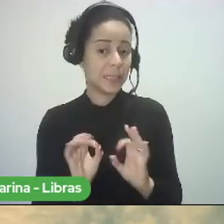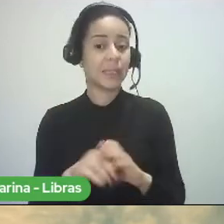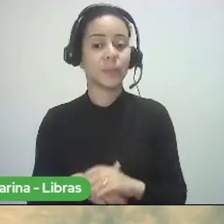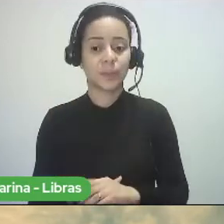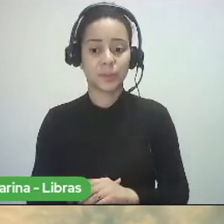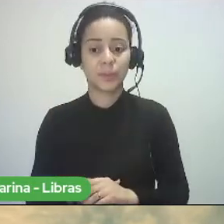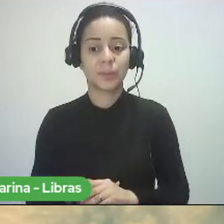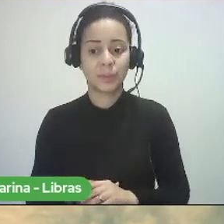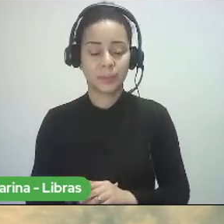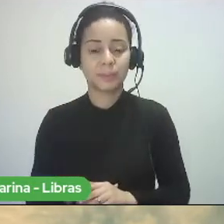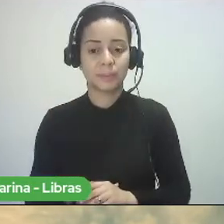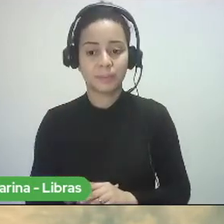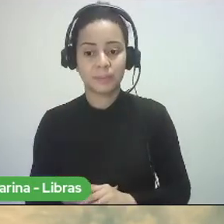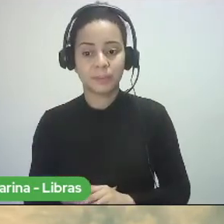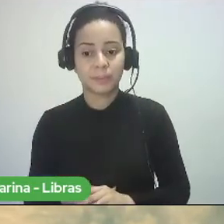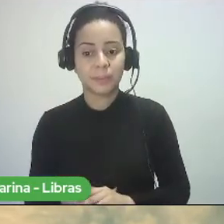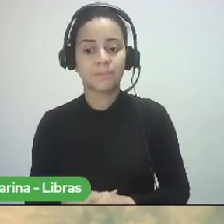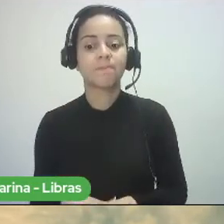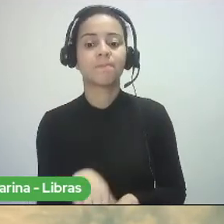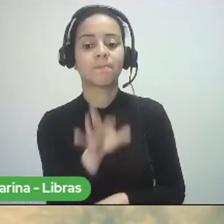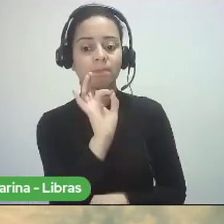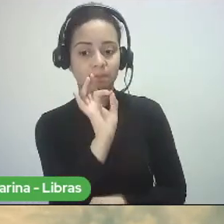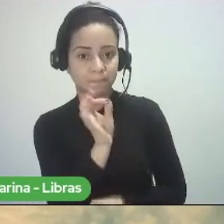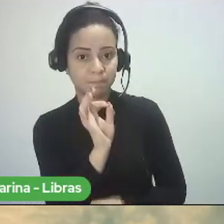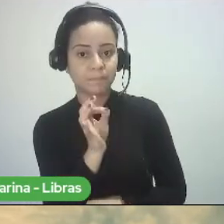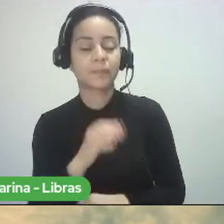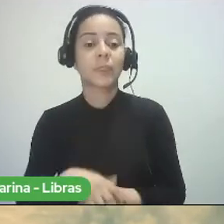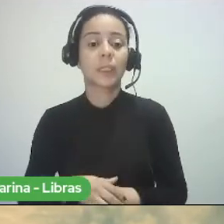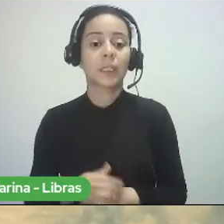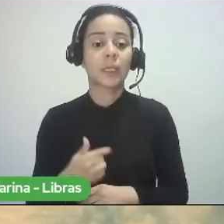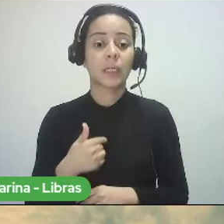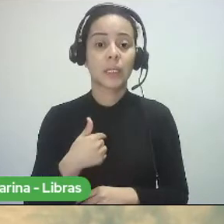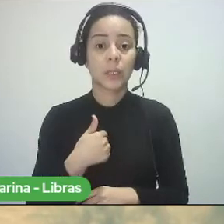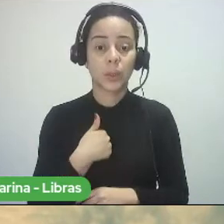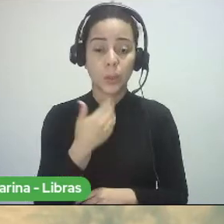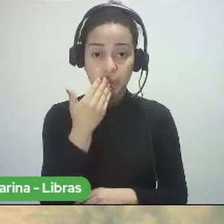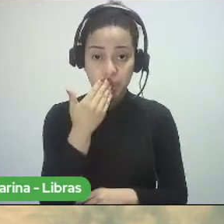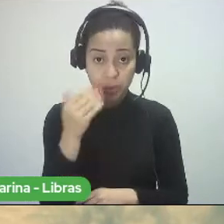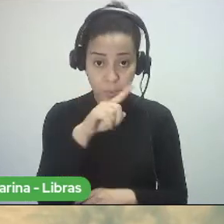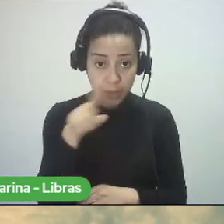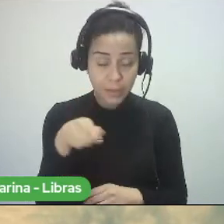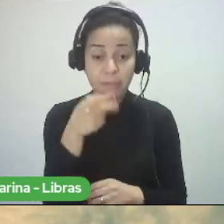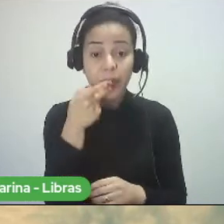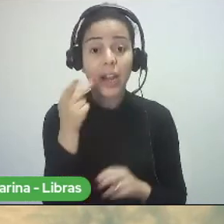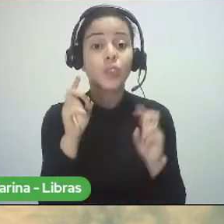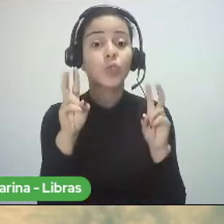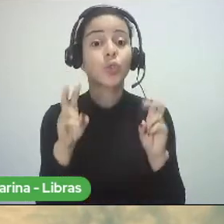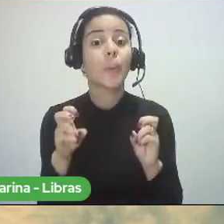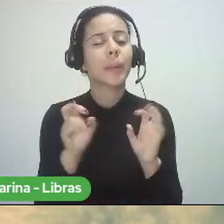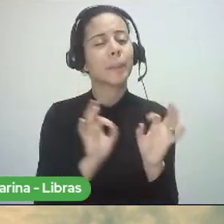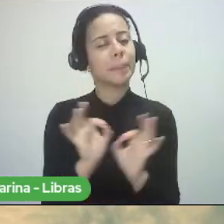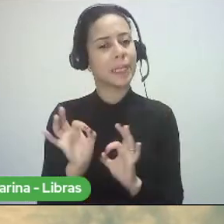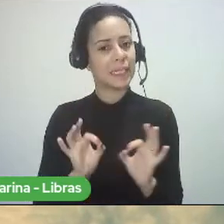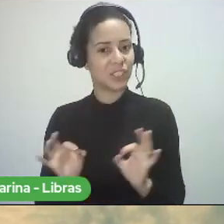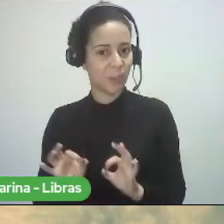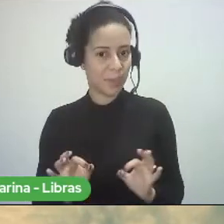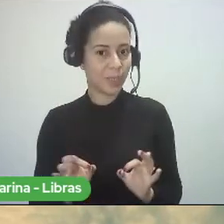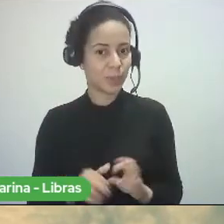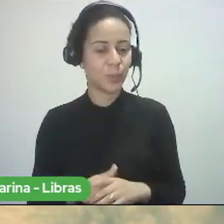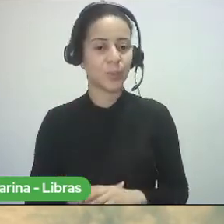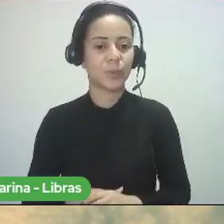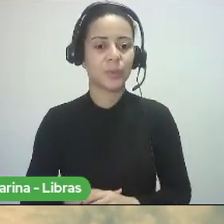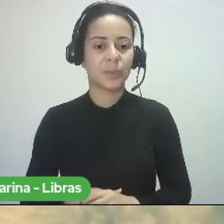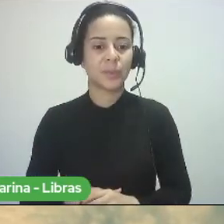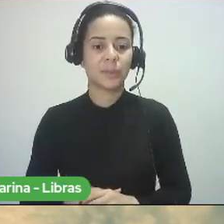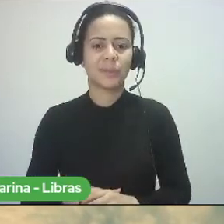Exige muito planejamento, Gabi, e eu vou pedir para você tocar essa parte do planejamento aqui, porque o pessoal não planejou junto comigo essa obra